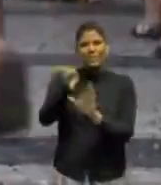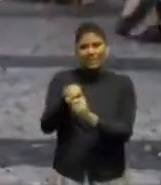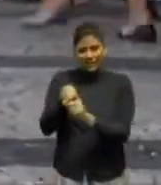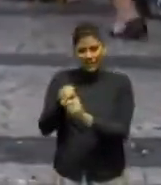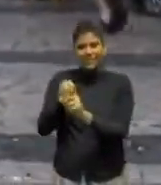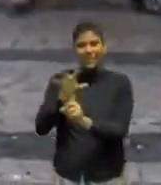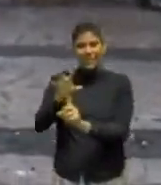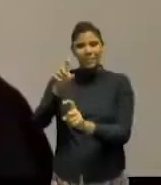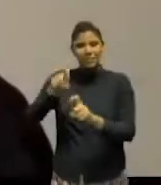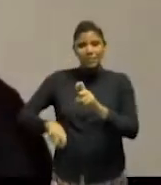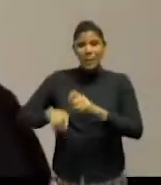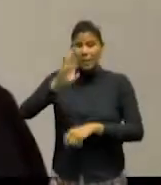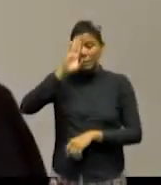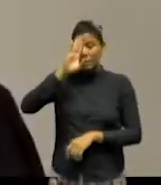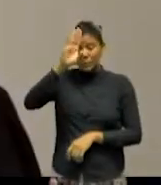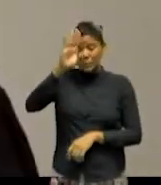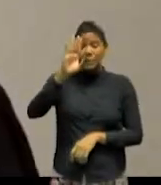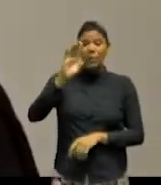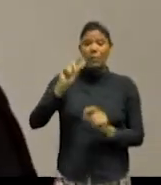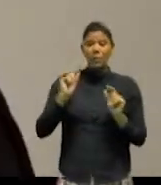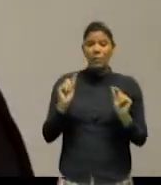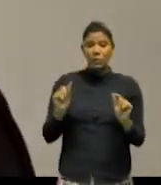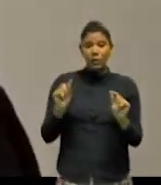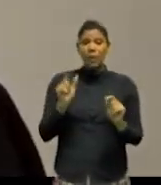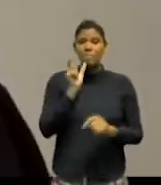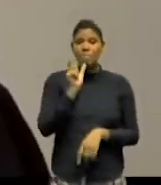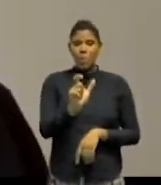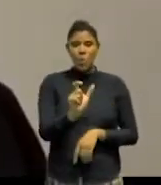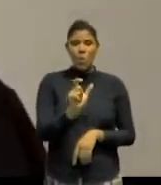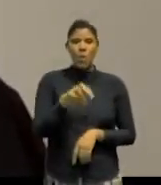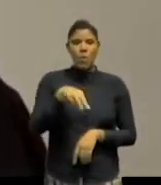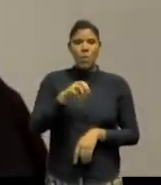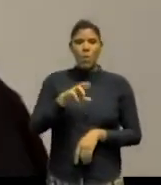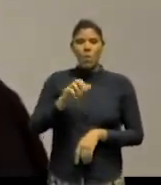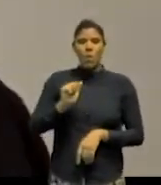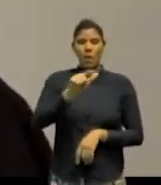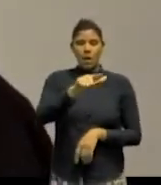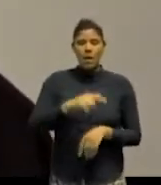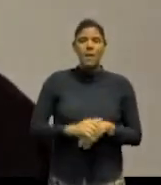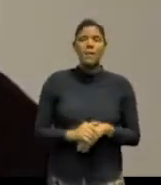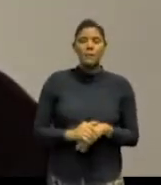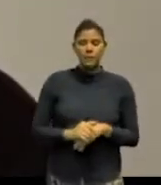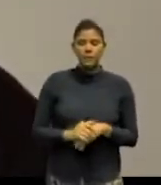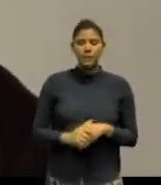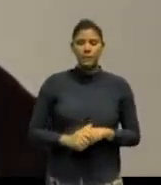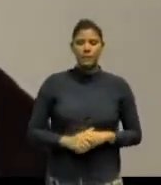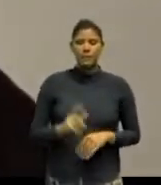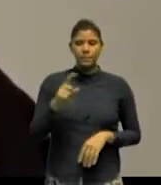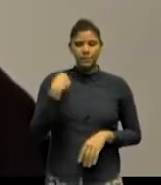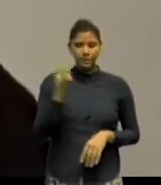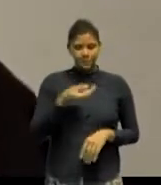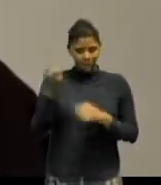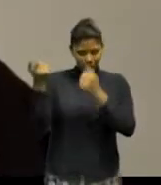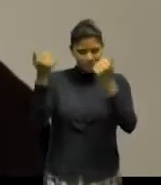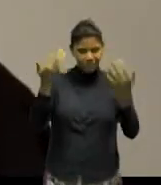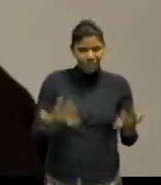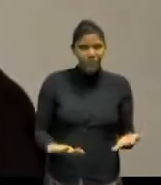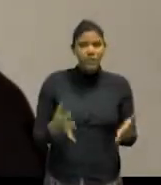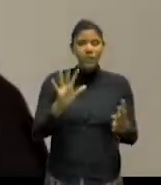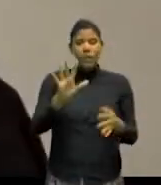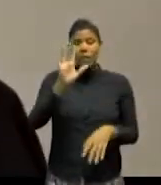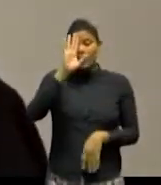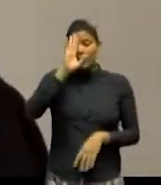principalmente com assédio moral. Grande parte dos casos de assédio moral desta natureza que nós acompanhamos, é possível